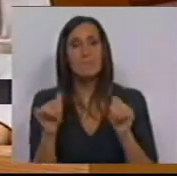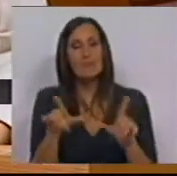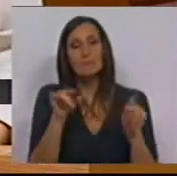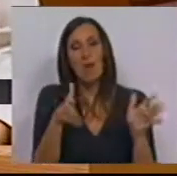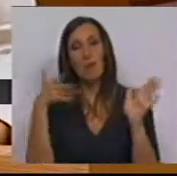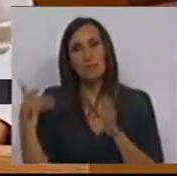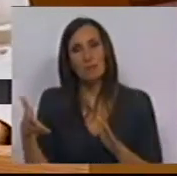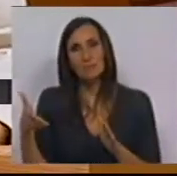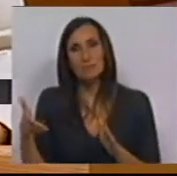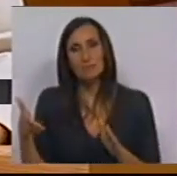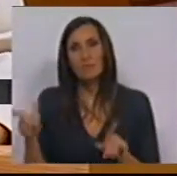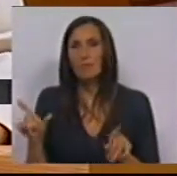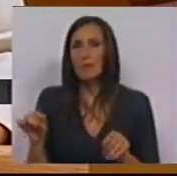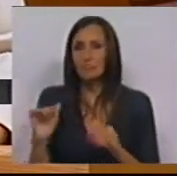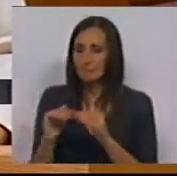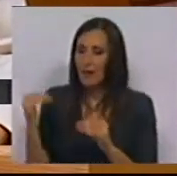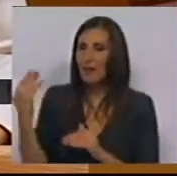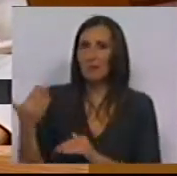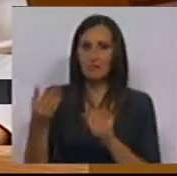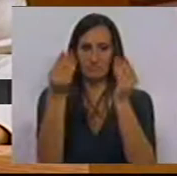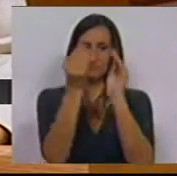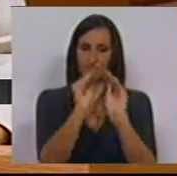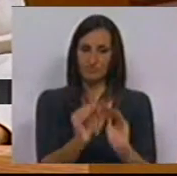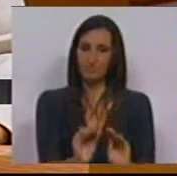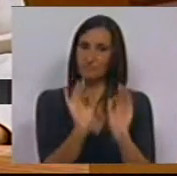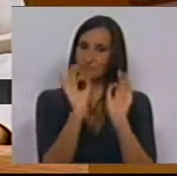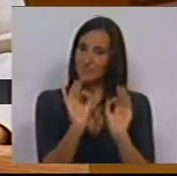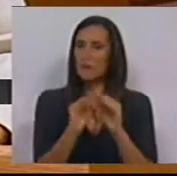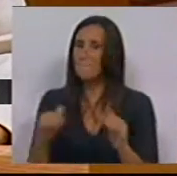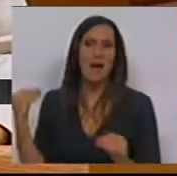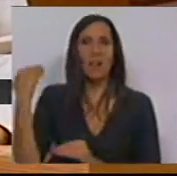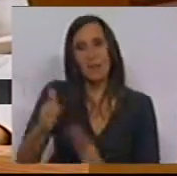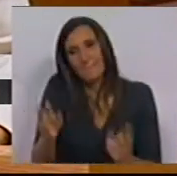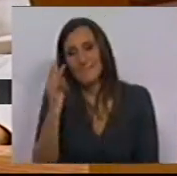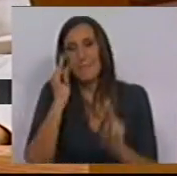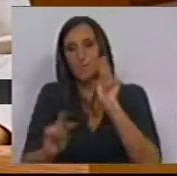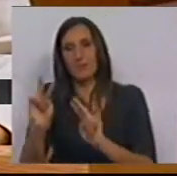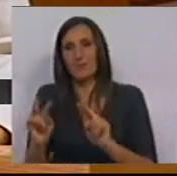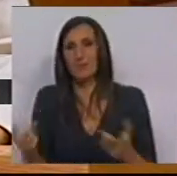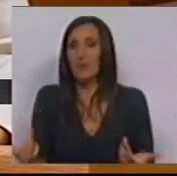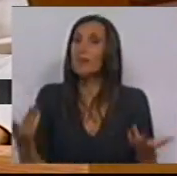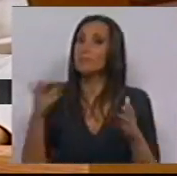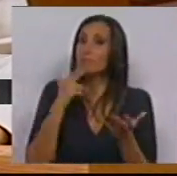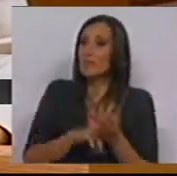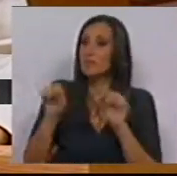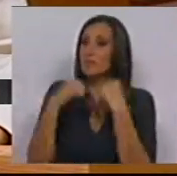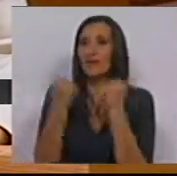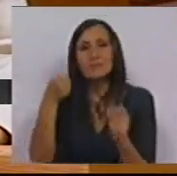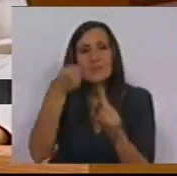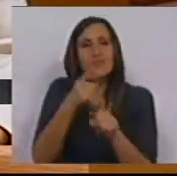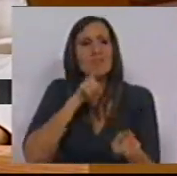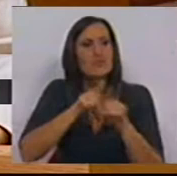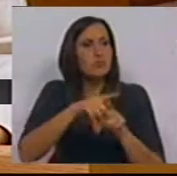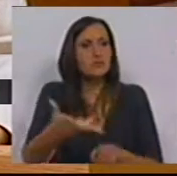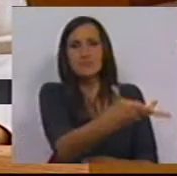também muito para além dessa redação em concreto. Na verdade, a sociedade desafia os deputados